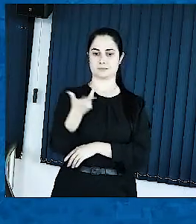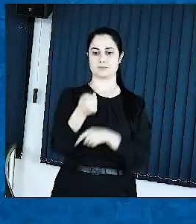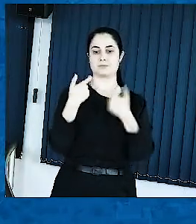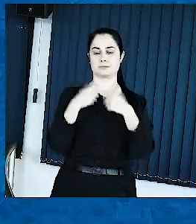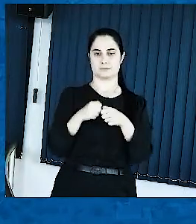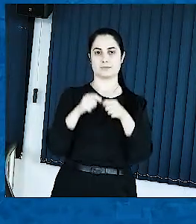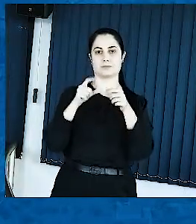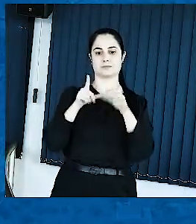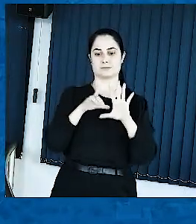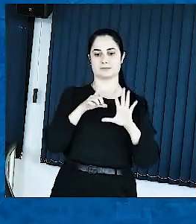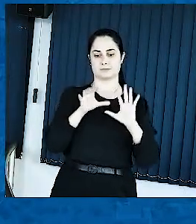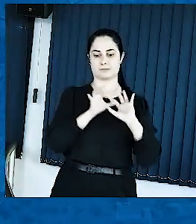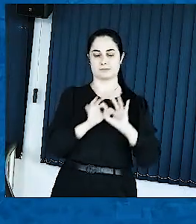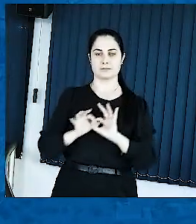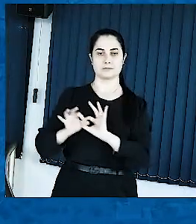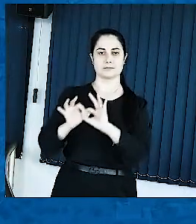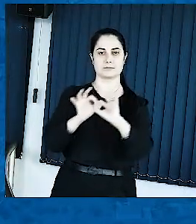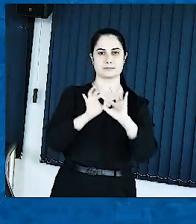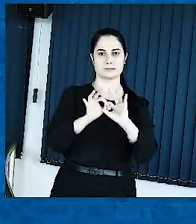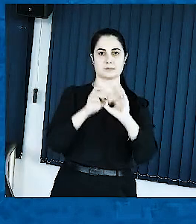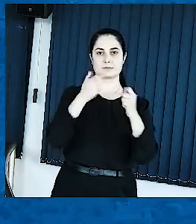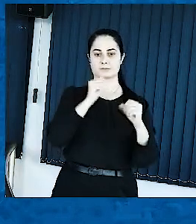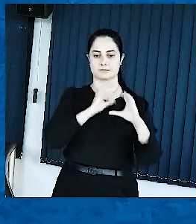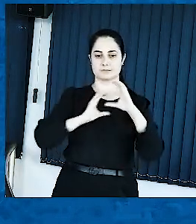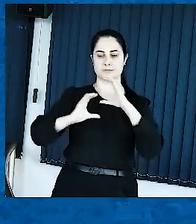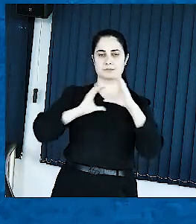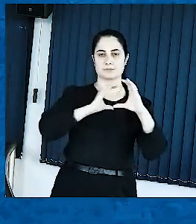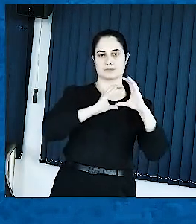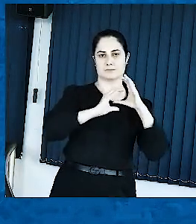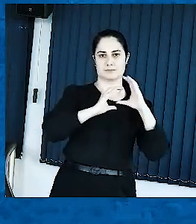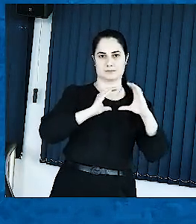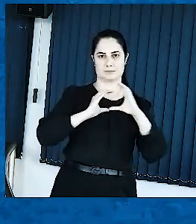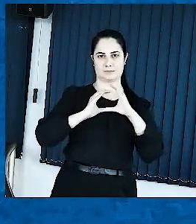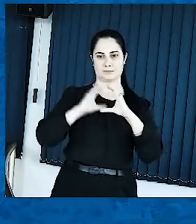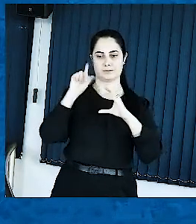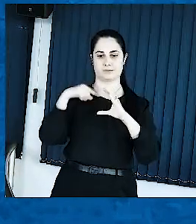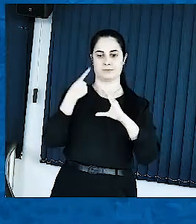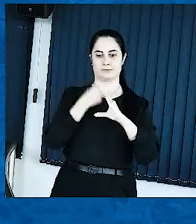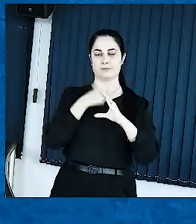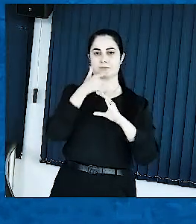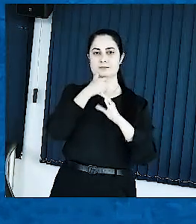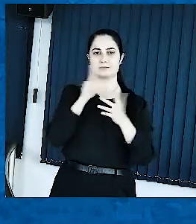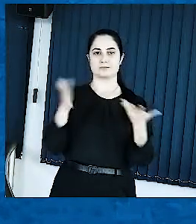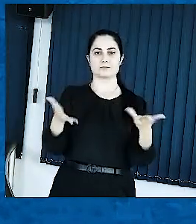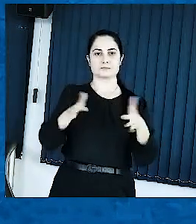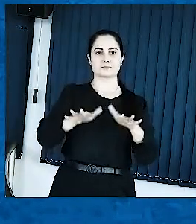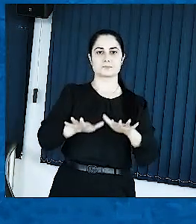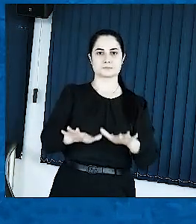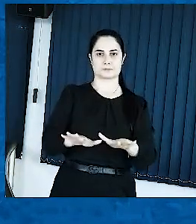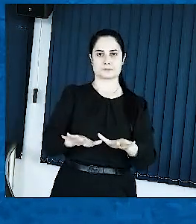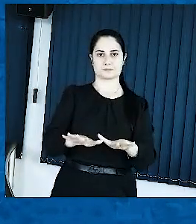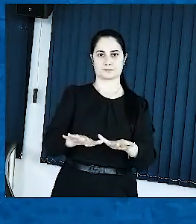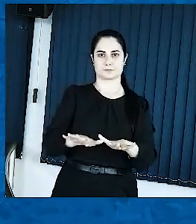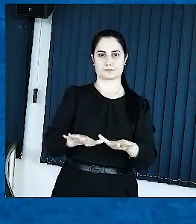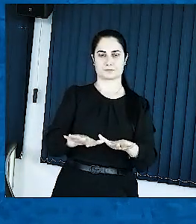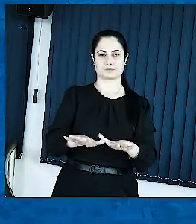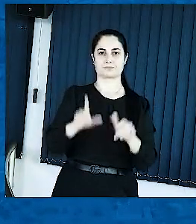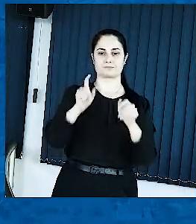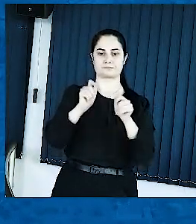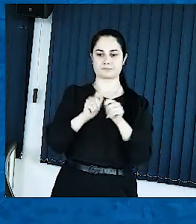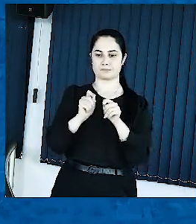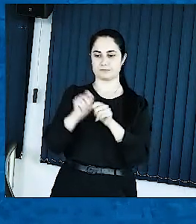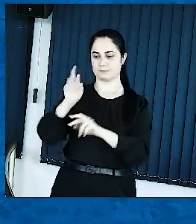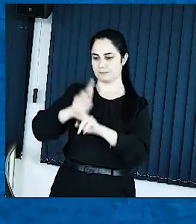isso precisa de interação, de comunicação, para que a gente realmente possa incluir. E fazer uma avaliação